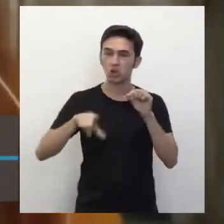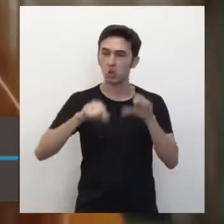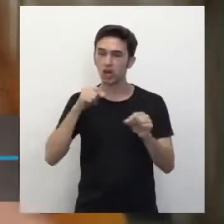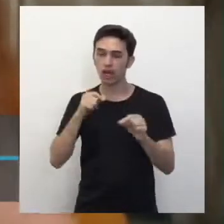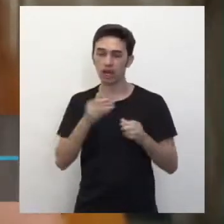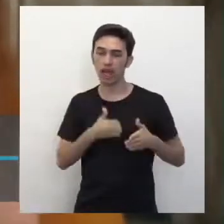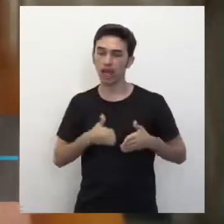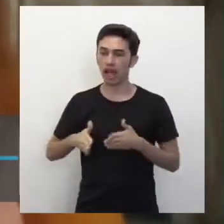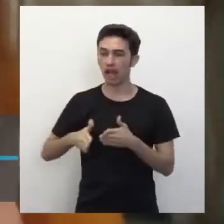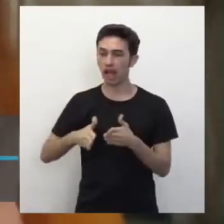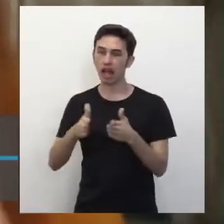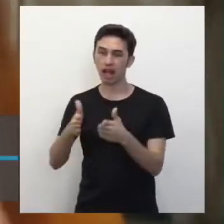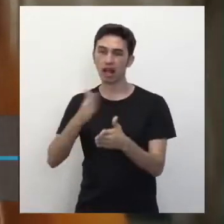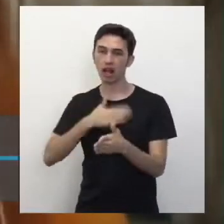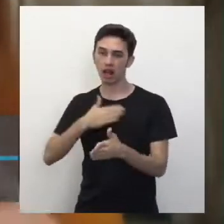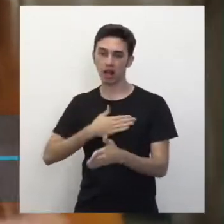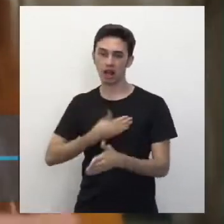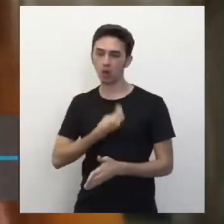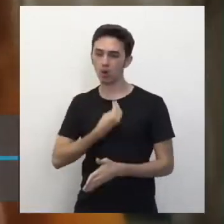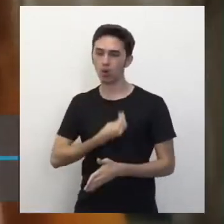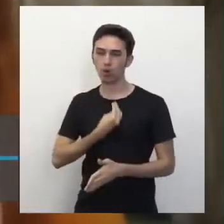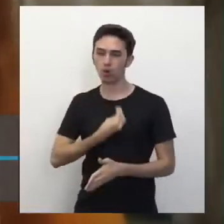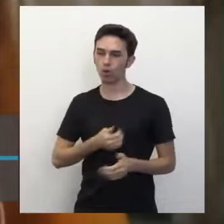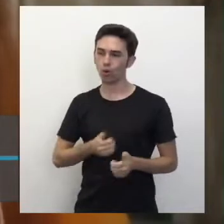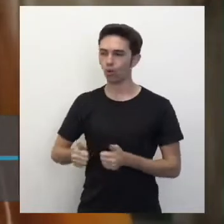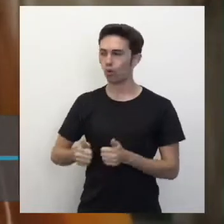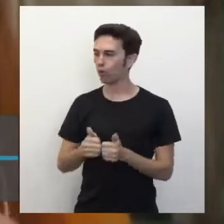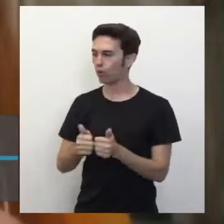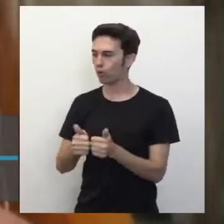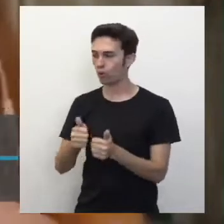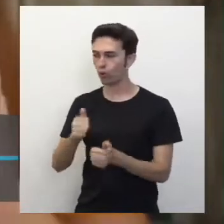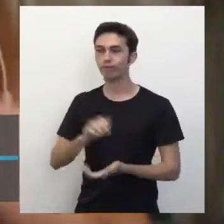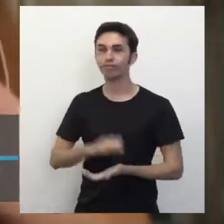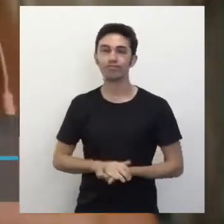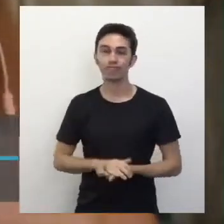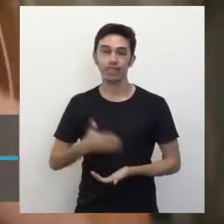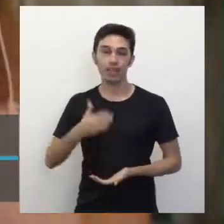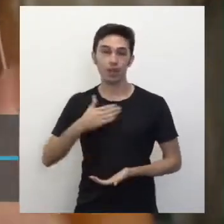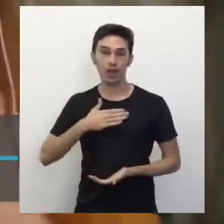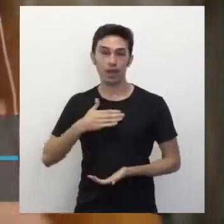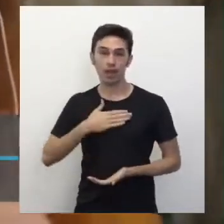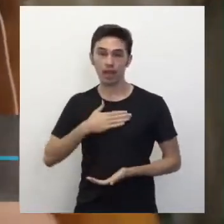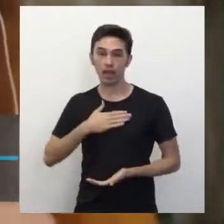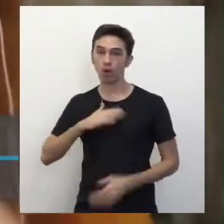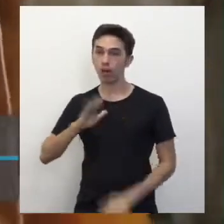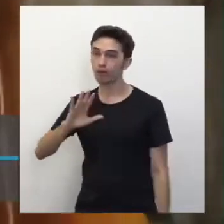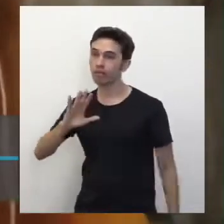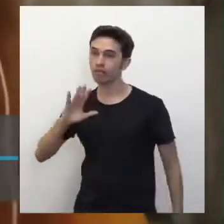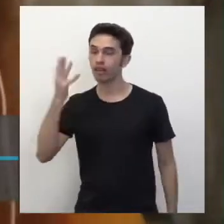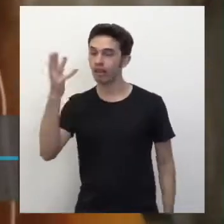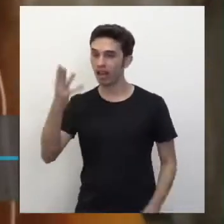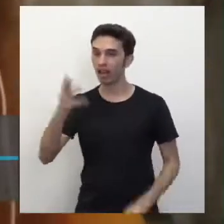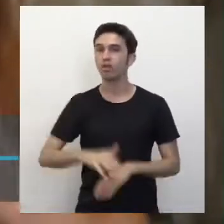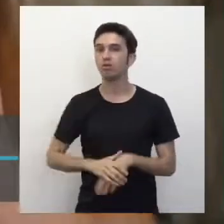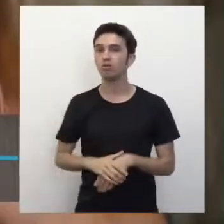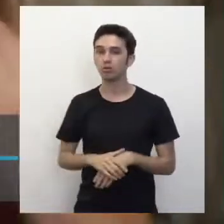rumos que a minha vida vai tomando. Eu sou a causa, né?